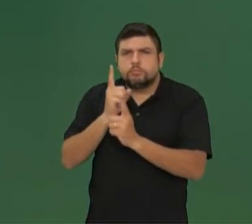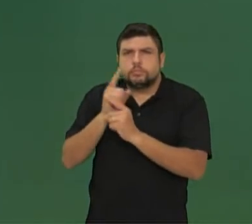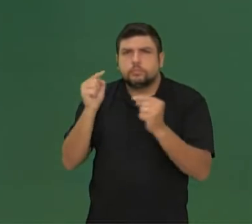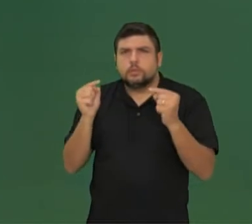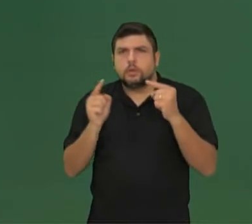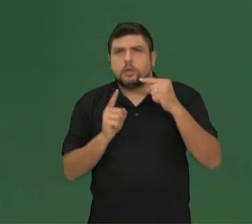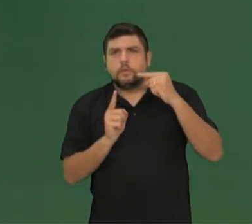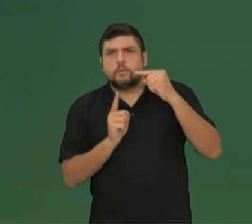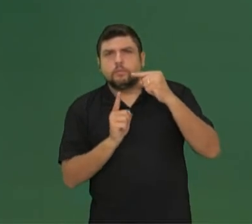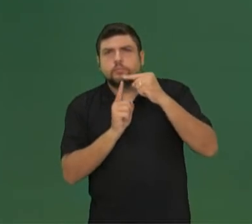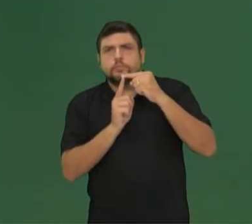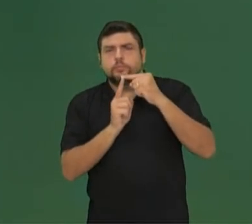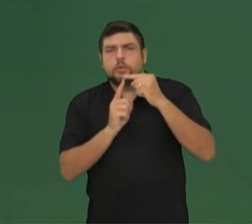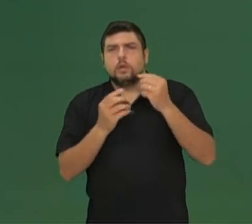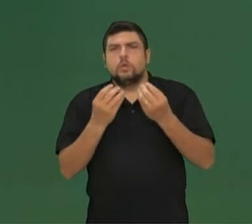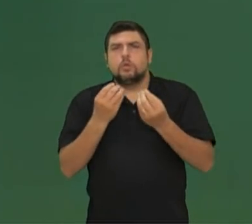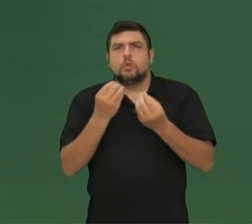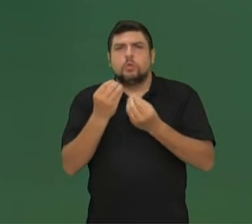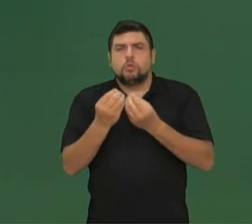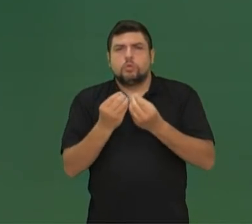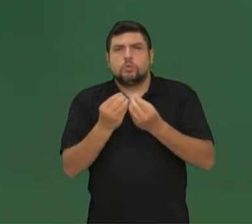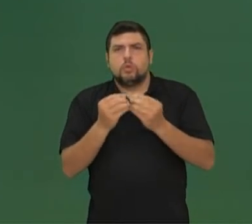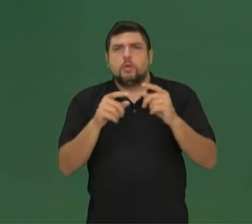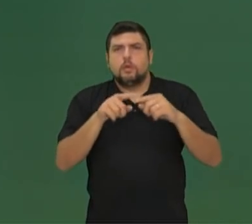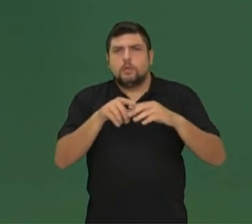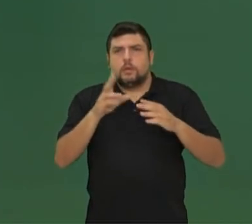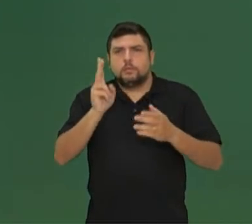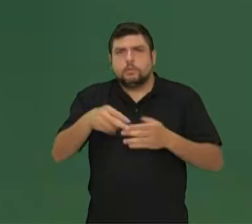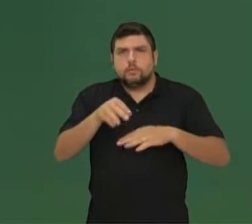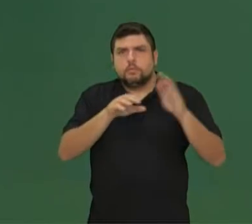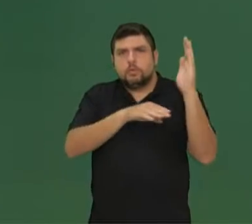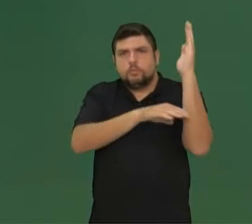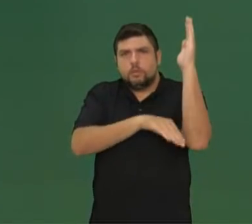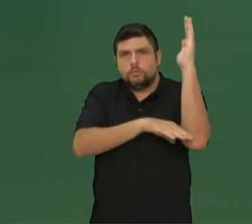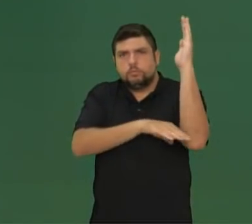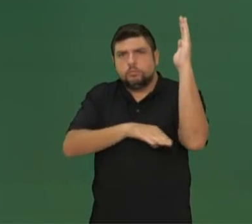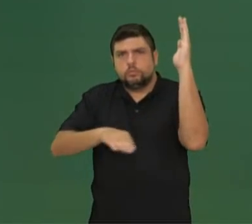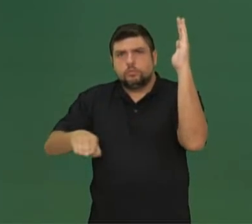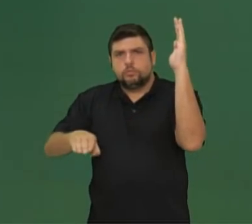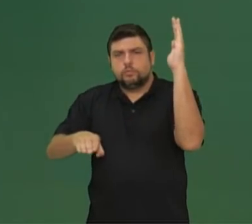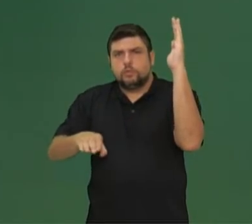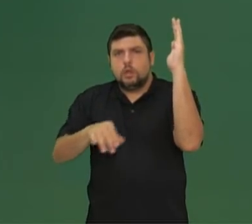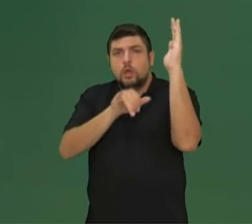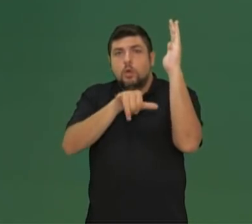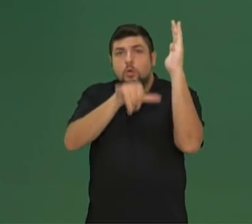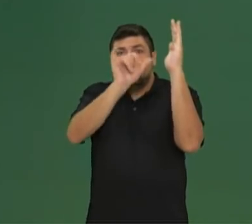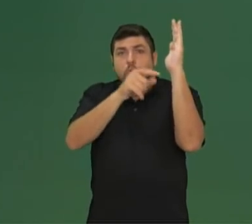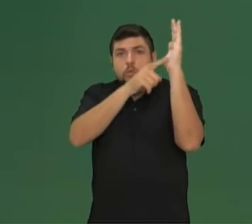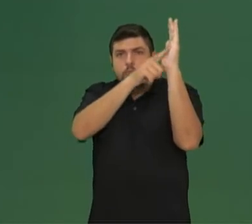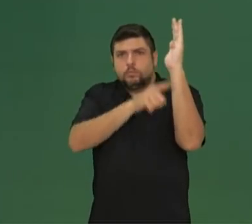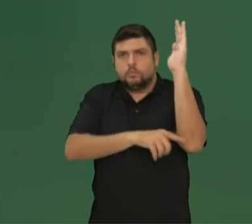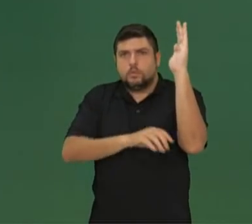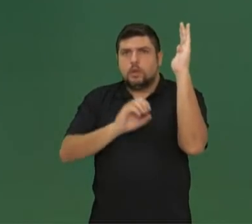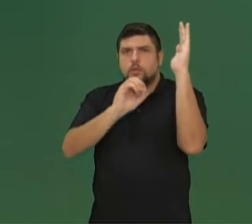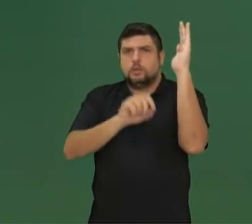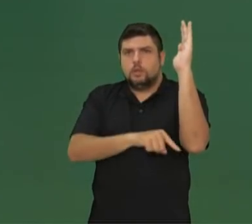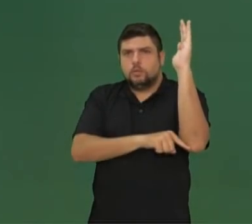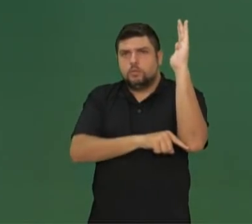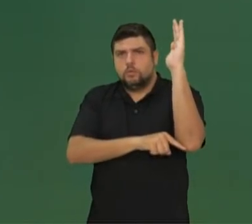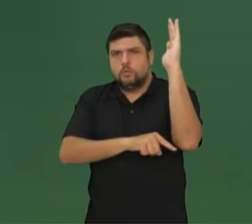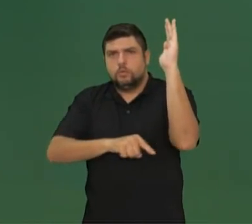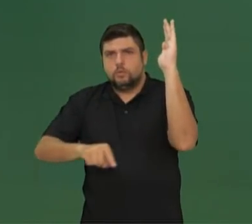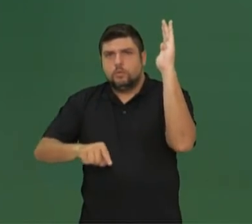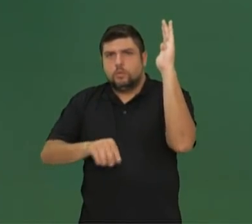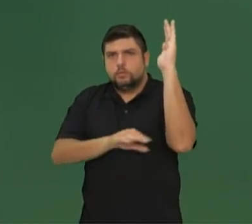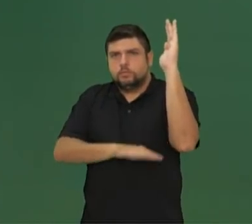zero, certo? Ele vai estar sobre o meu eixo x. Então, o meu y vai ser igual a zero. Por isso, o f de x igual a zero. Então, eu